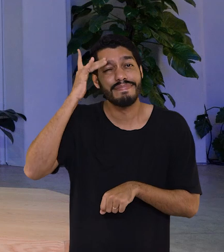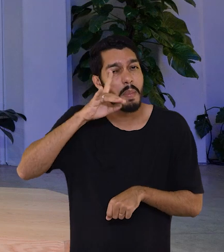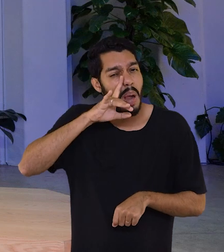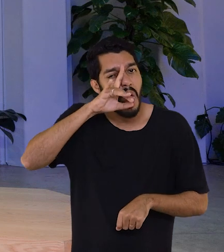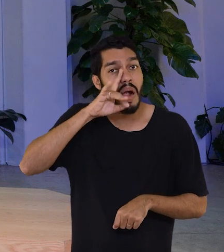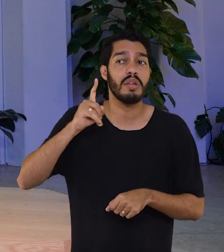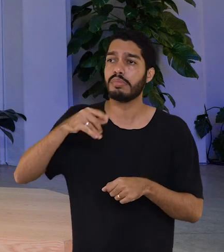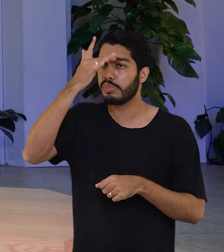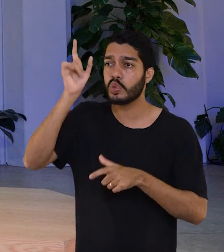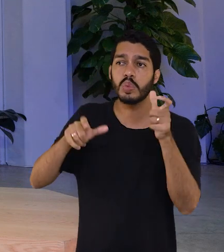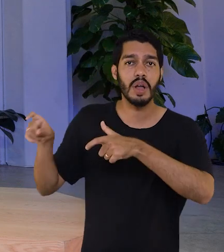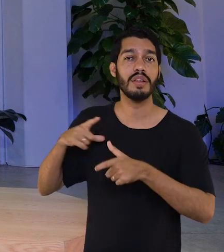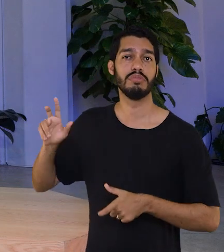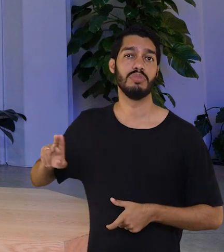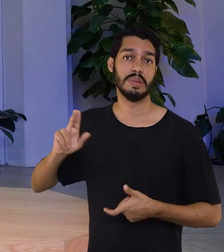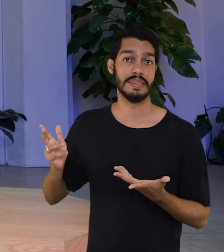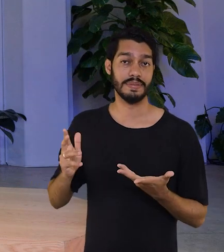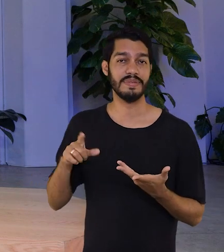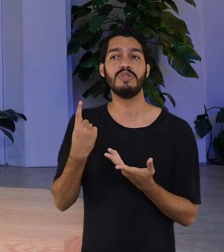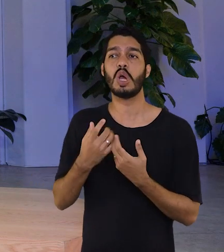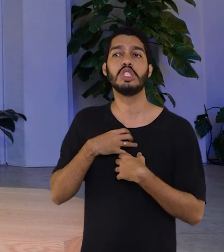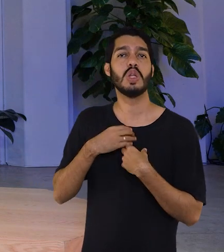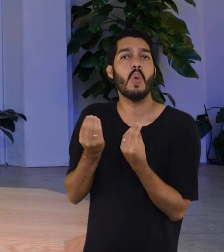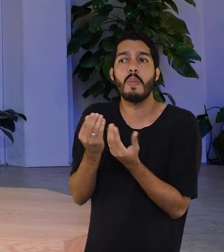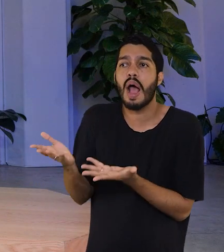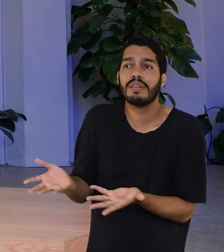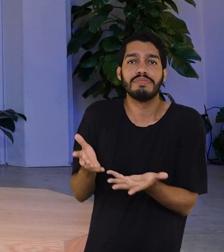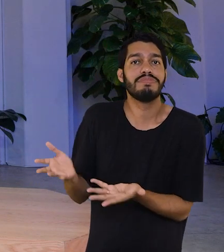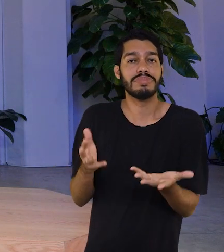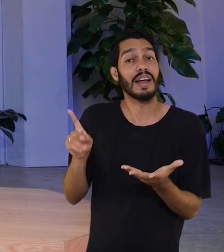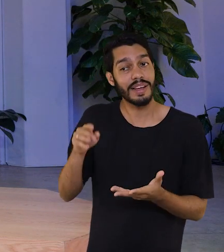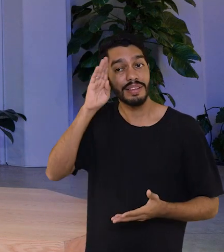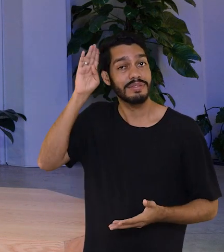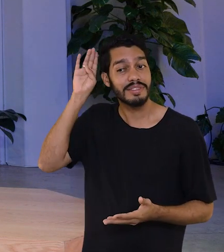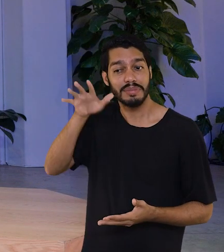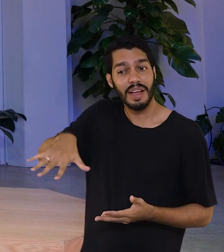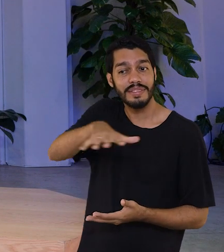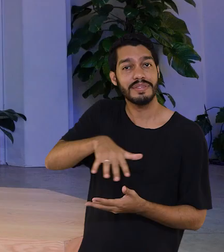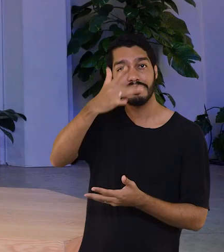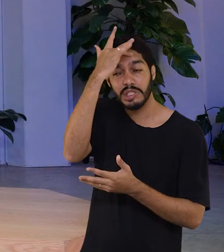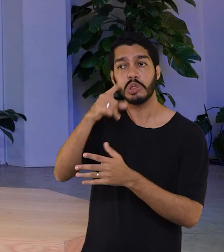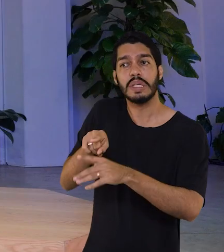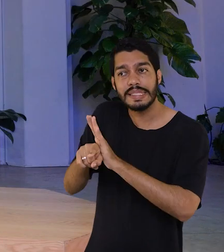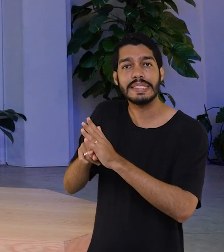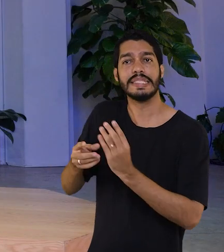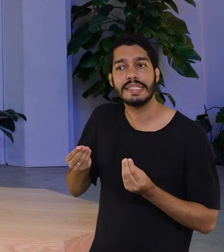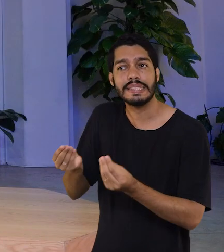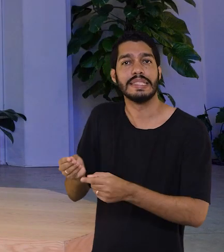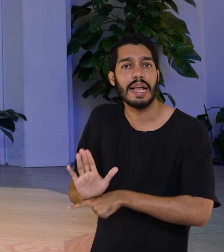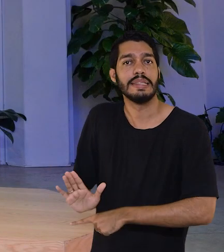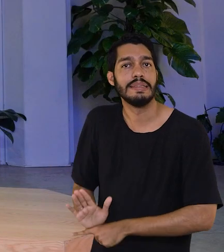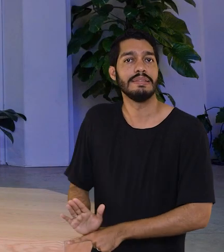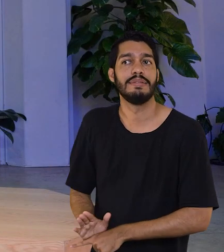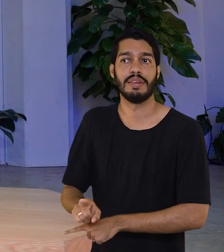tem as pessoas surreais pesquisando isso. Eu falo que o jeito de resolver é impulsionando a academia, porque essas pessoas estão lá e são